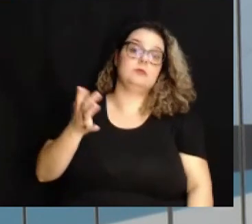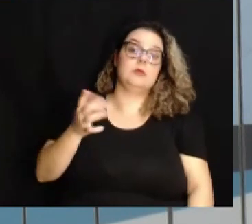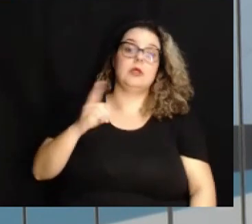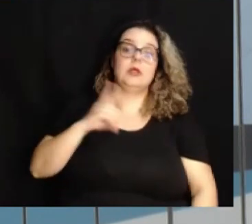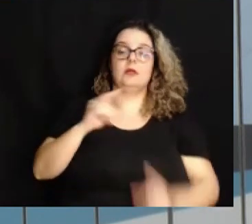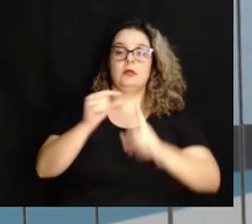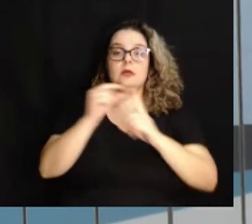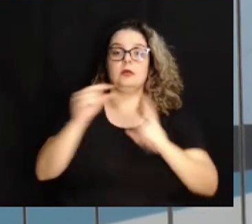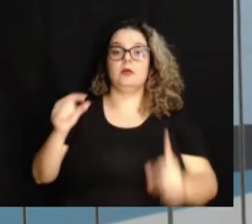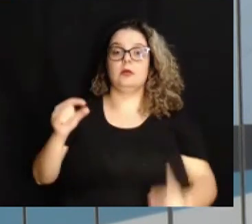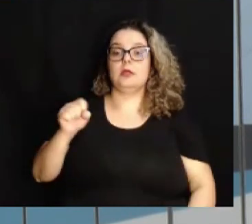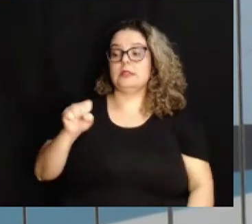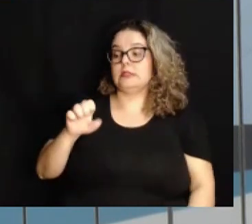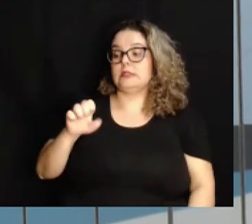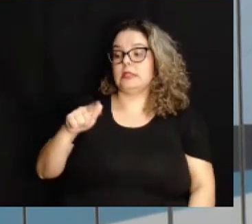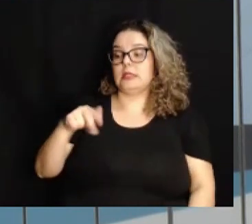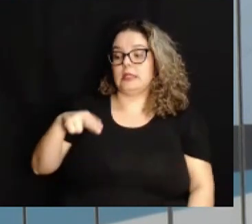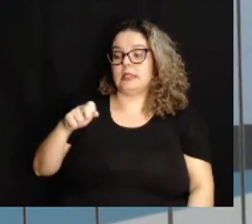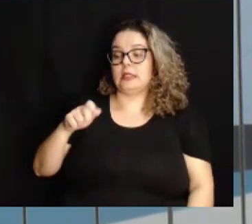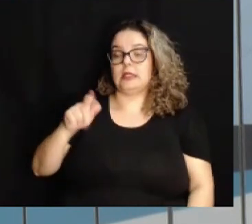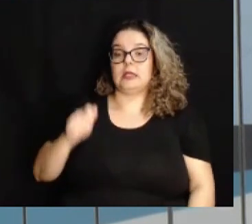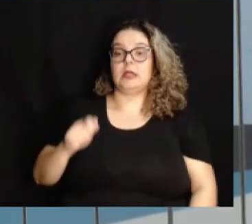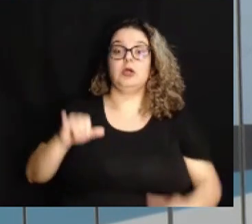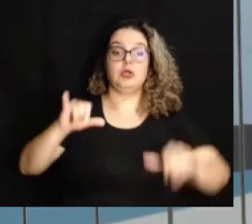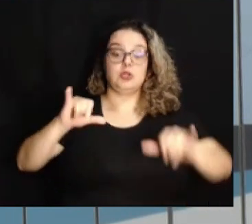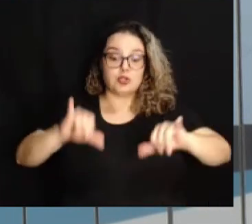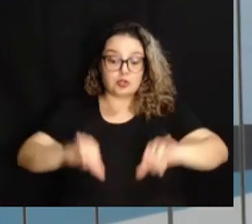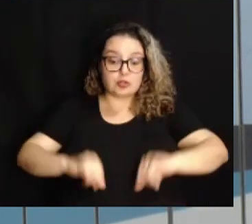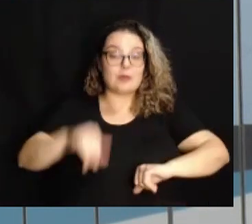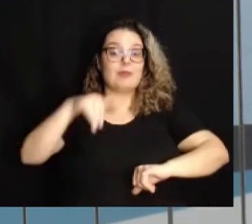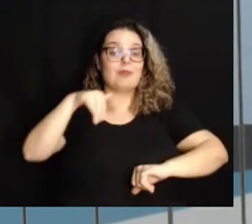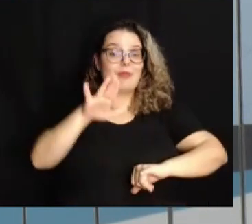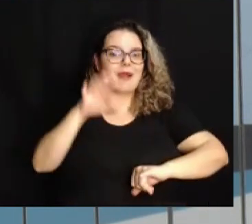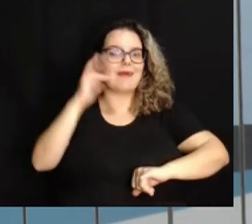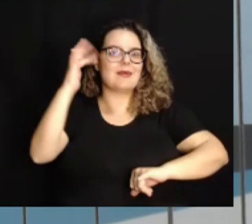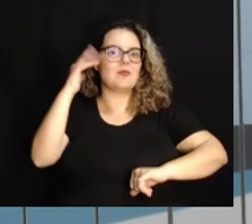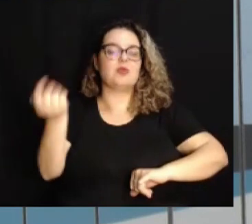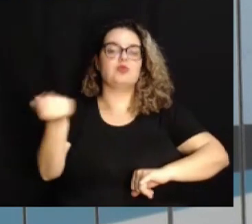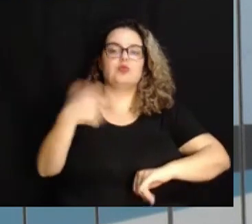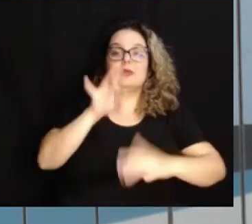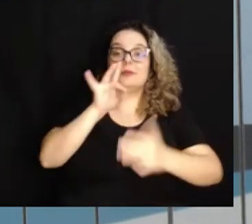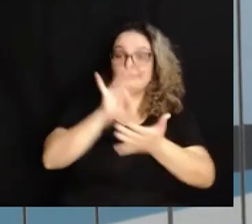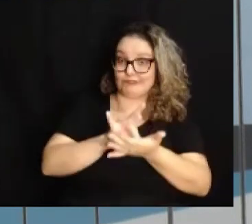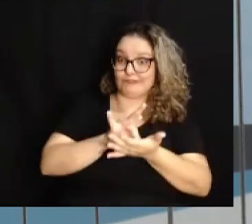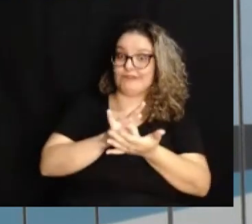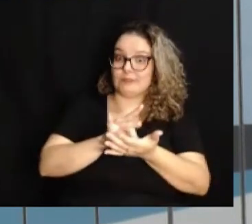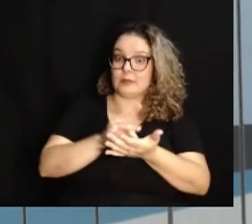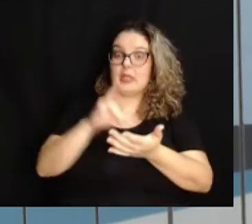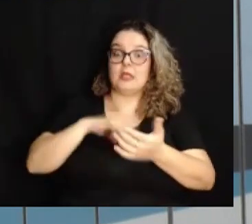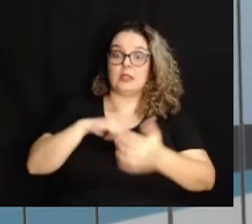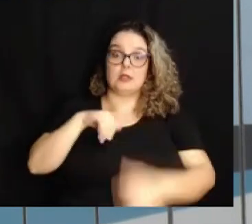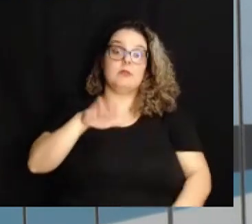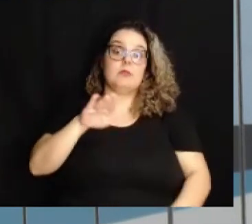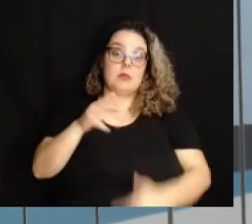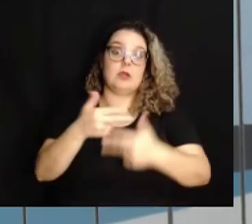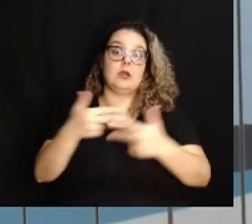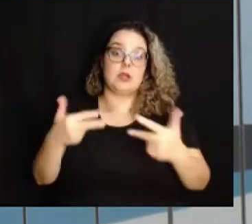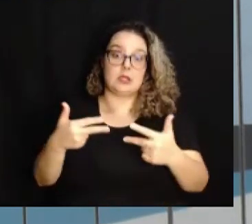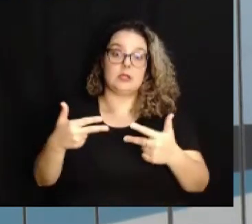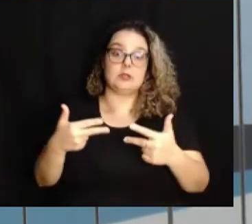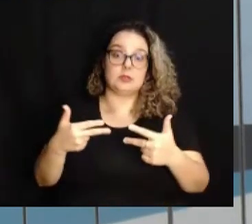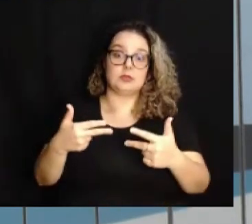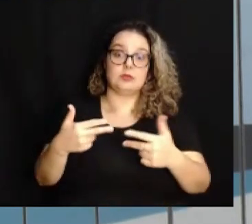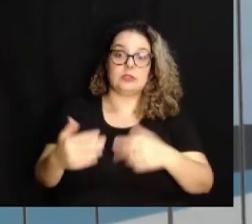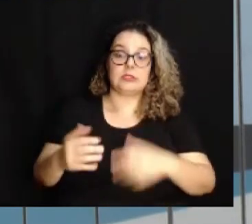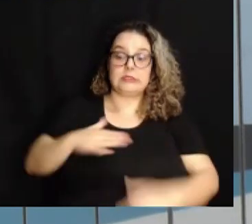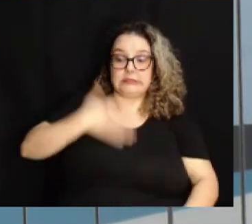diz, né, sofremos muito mais na imaginação do que na realidade. Existem muito mais as situações que nos assustam do que nos